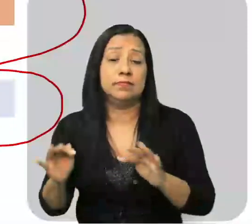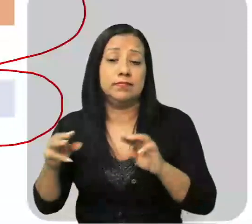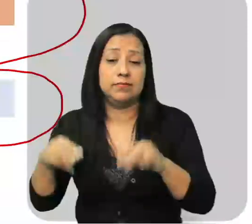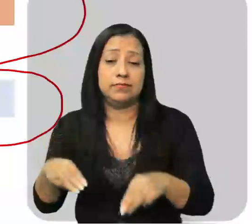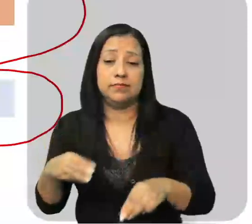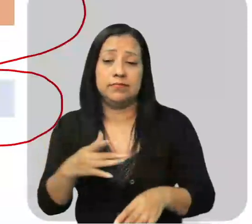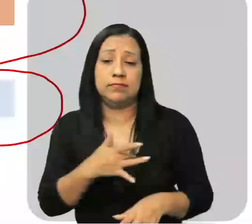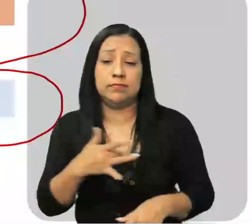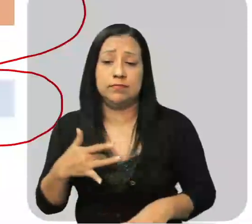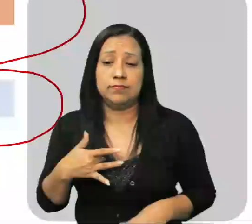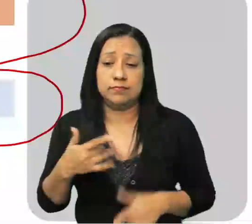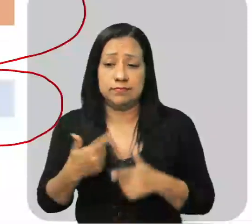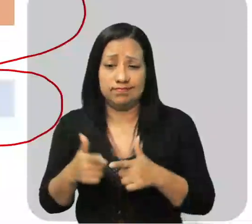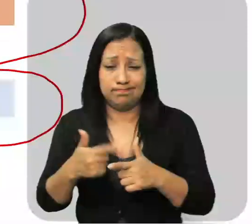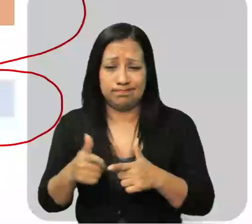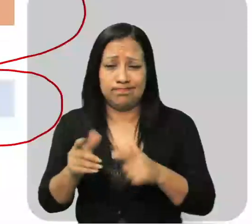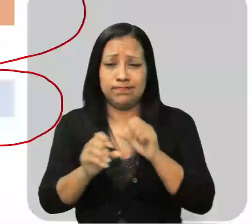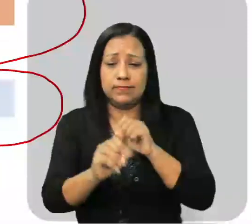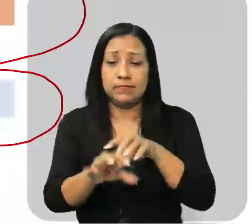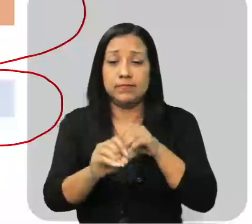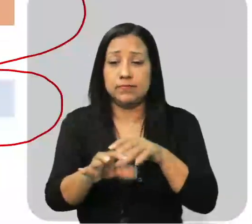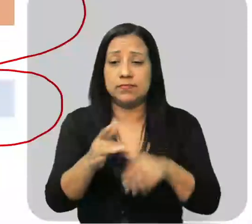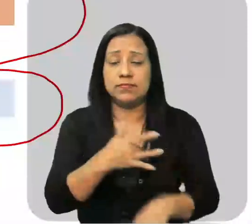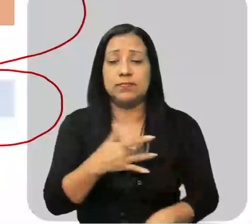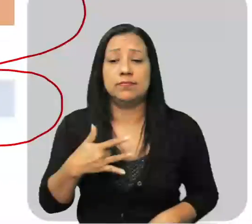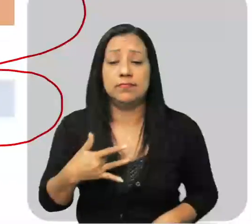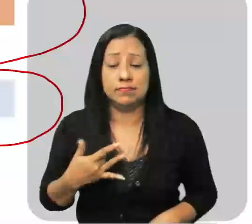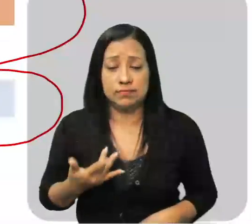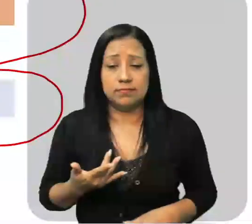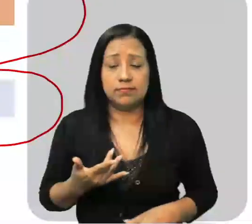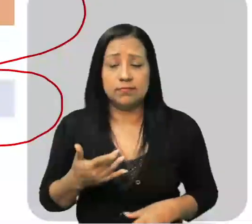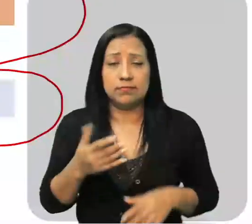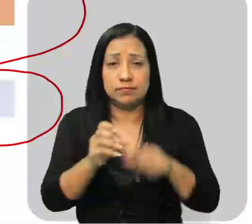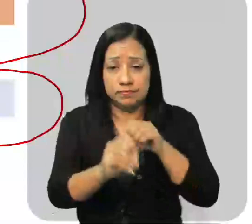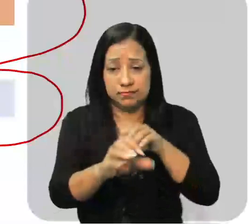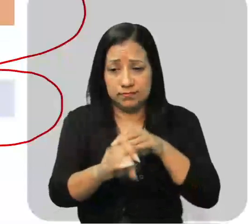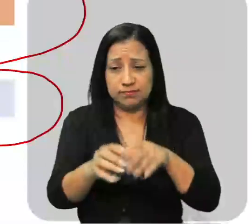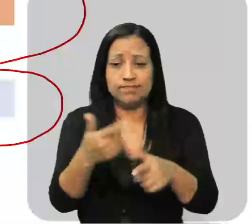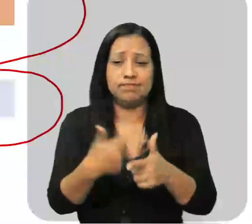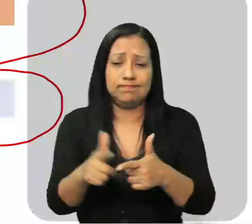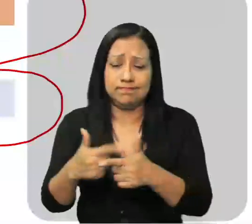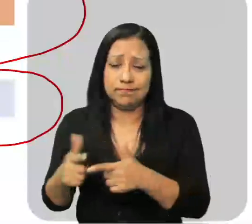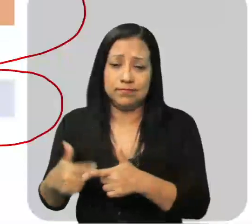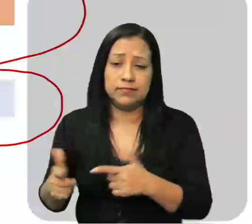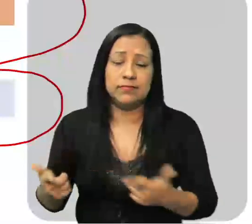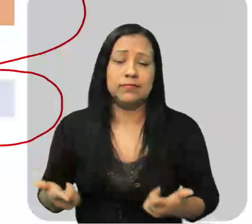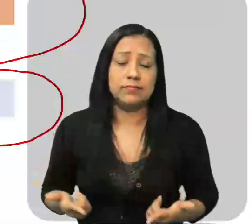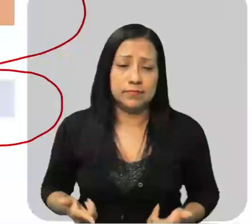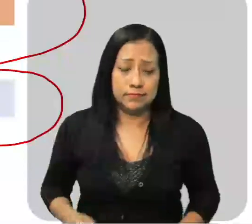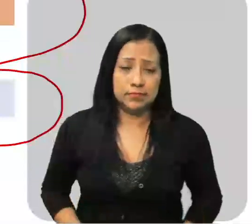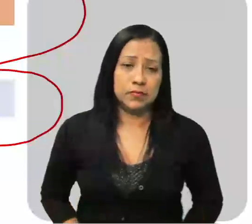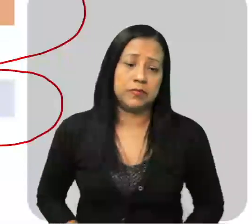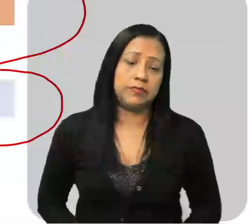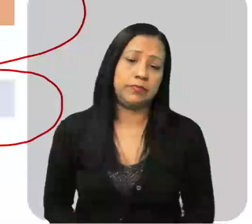também, obviamente, vamos ter problema de saúde e educação. Uma educação